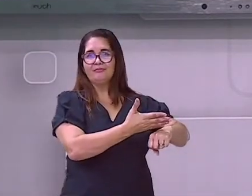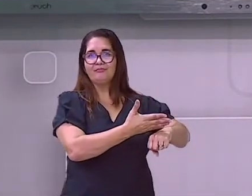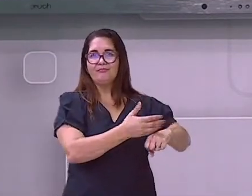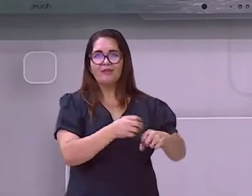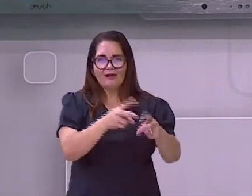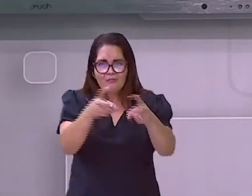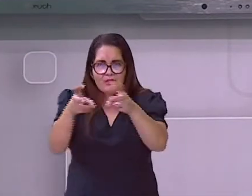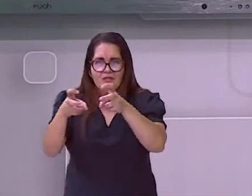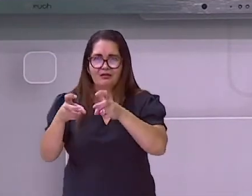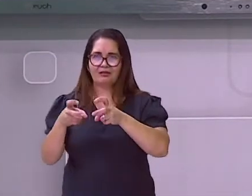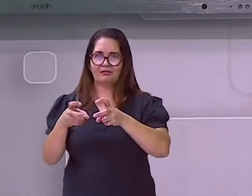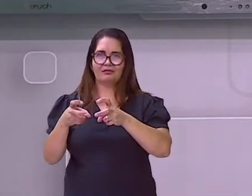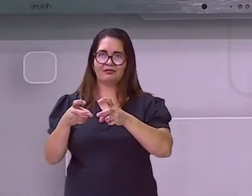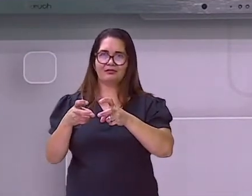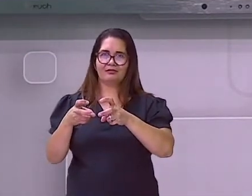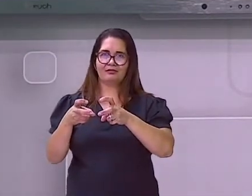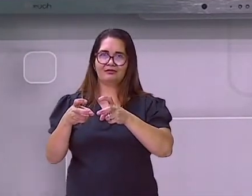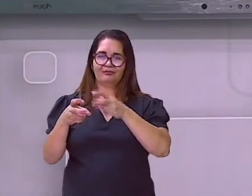macro.